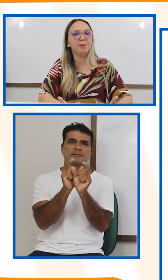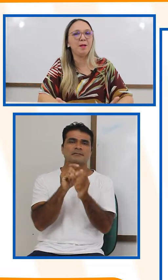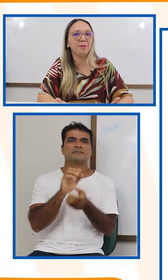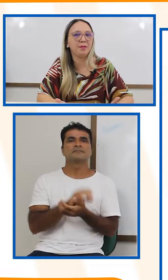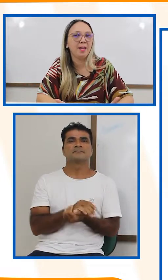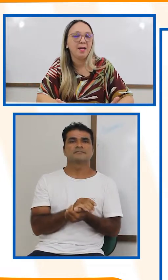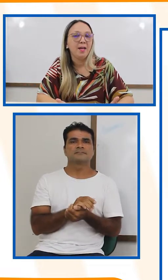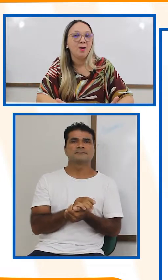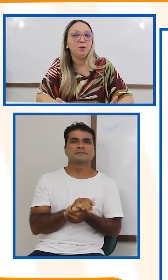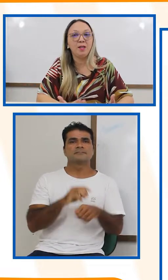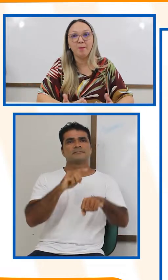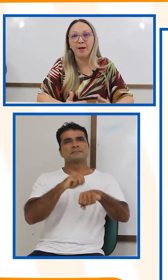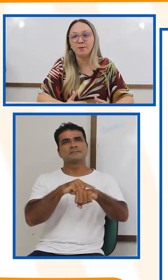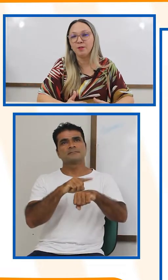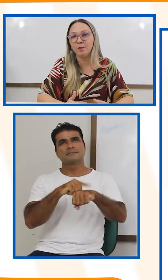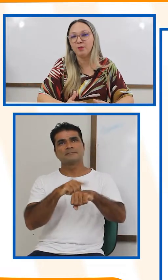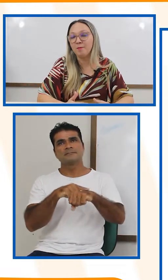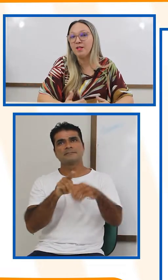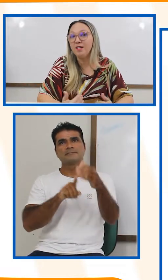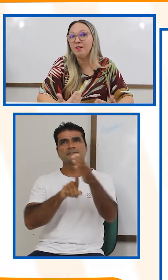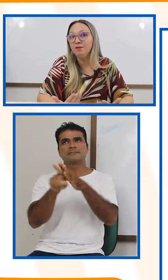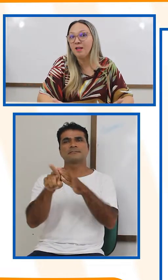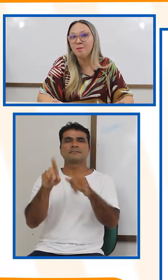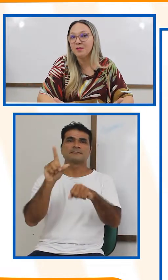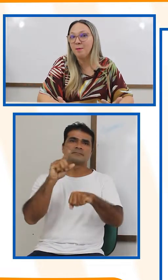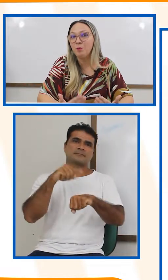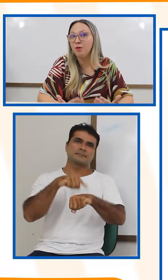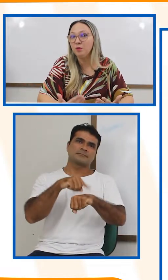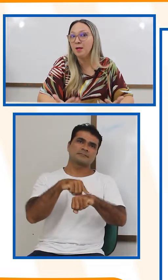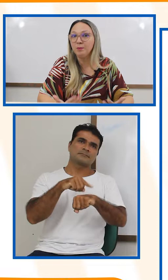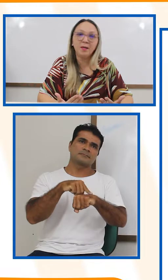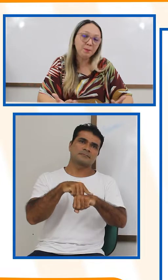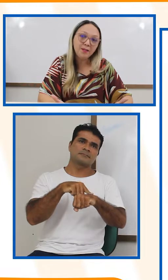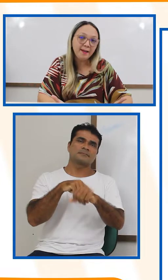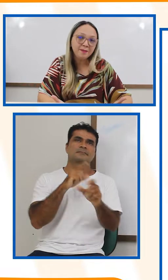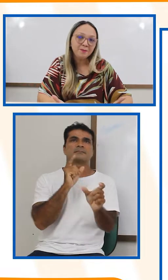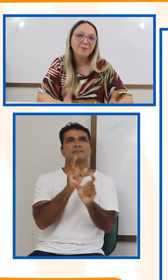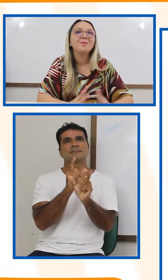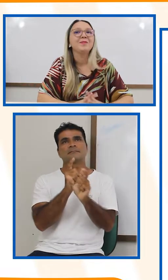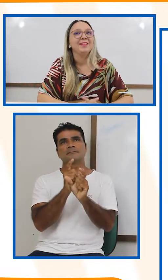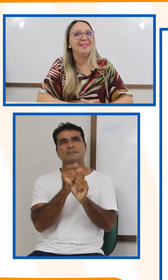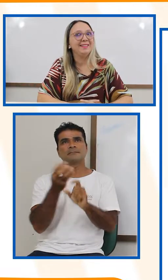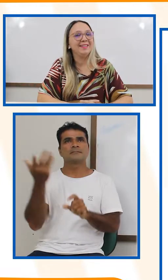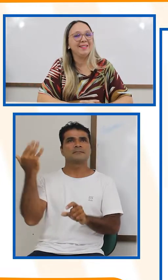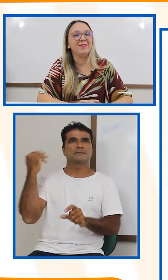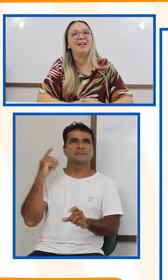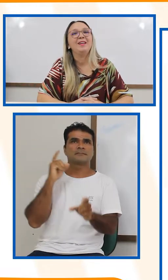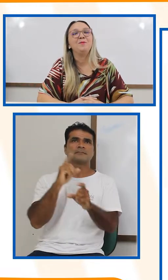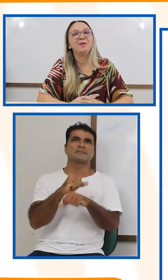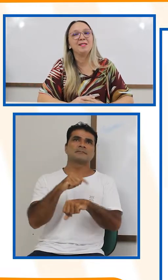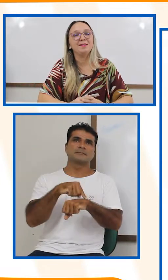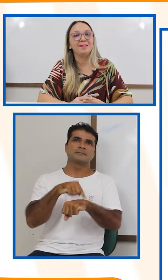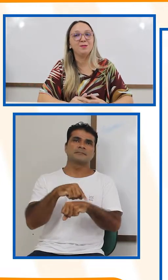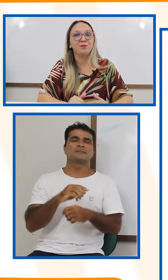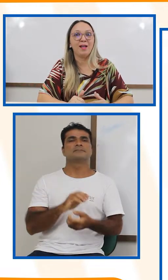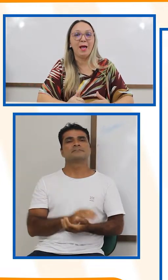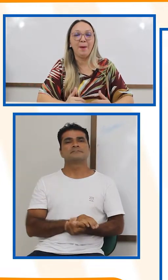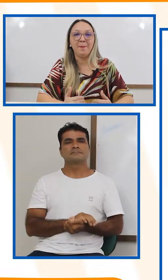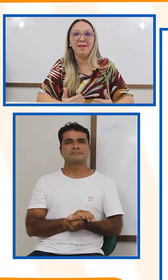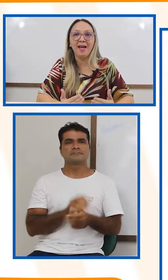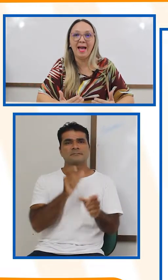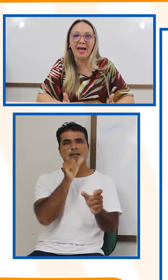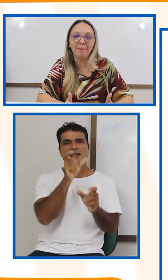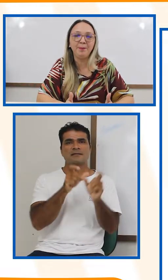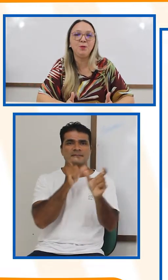quanto tempo o tempo tem? O tempo respondeu pro tempo que nem o tempo sabe quanto tempo o tempo tem. Então, eu preciso